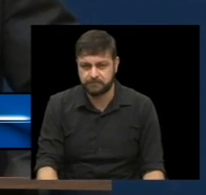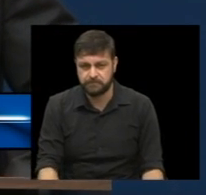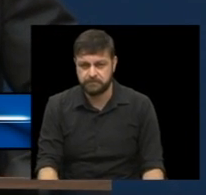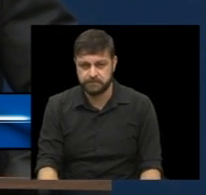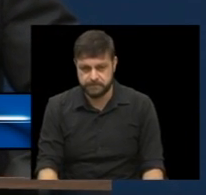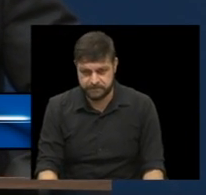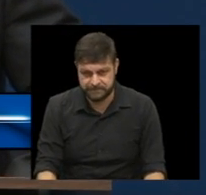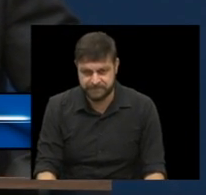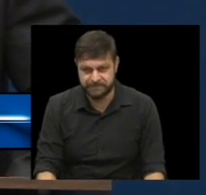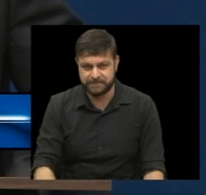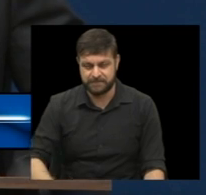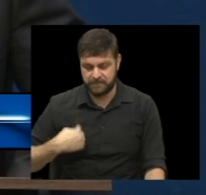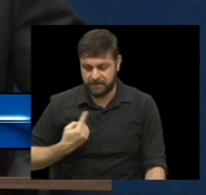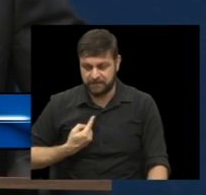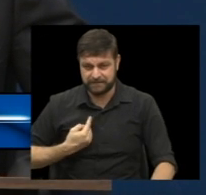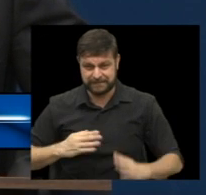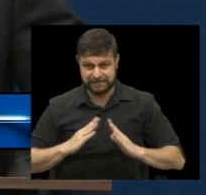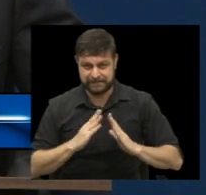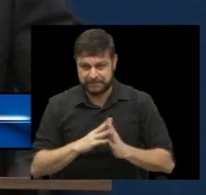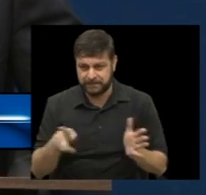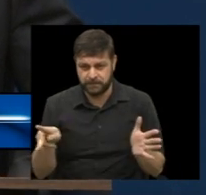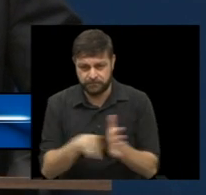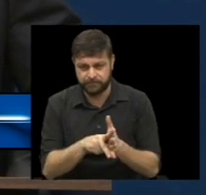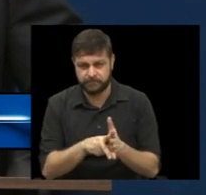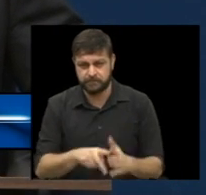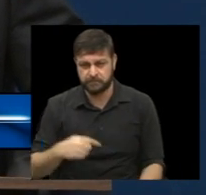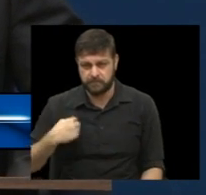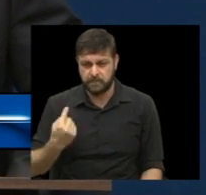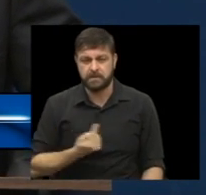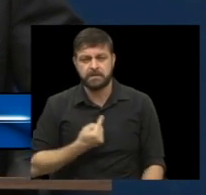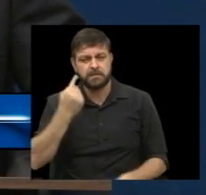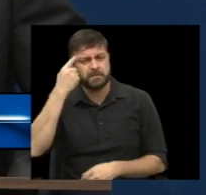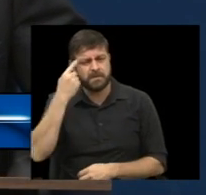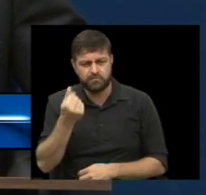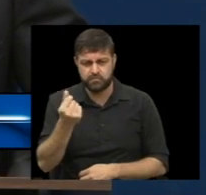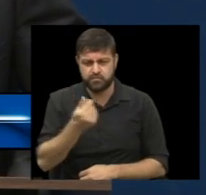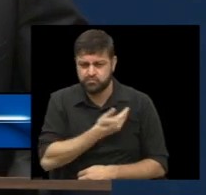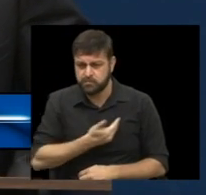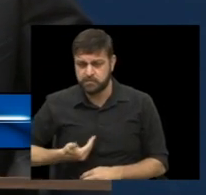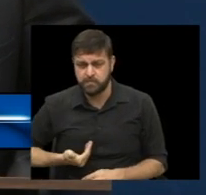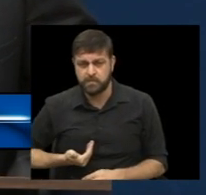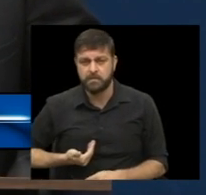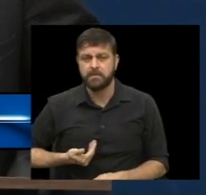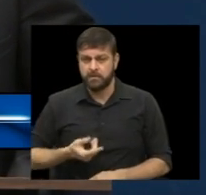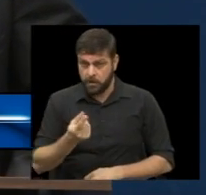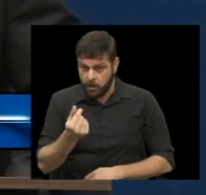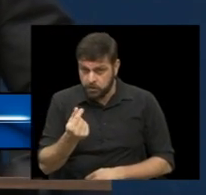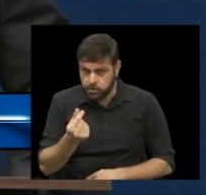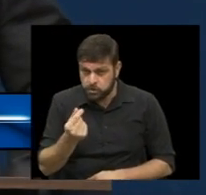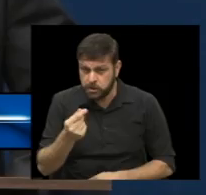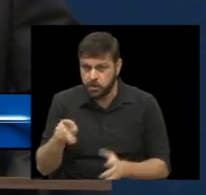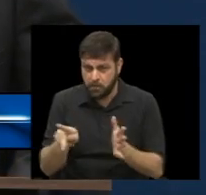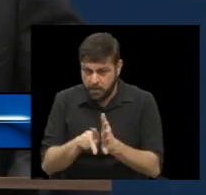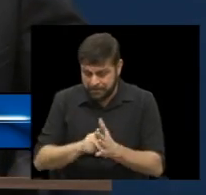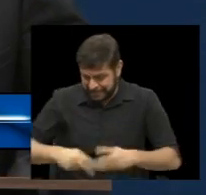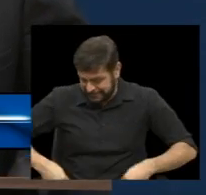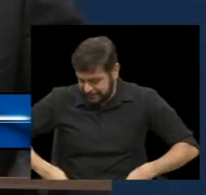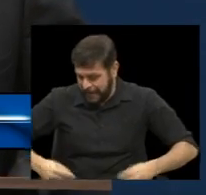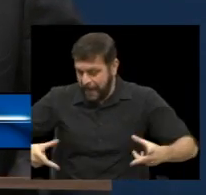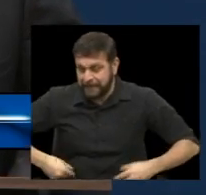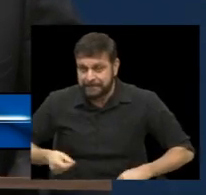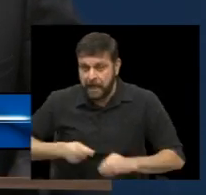como se fosse a nossa própria casa. Mudar nossa visão do dinheiro público. É um dinheiro que tem que ser muito bem gasto, com